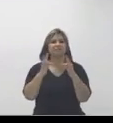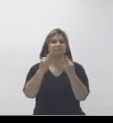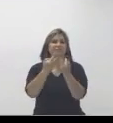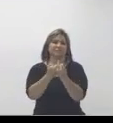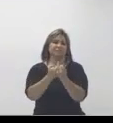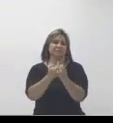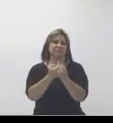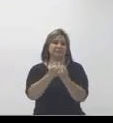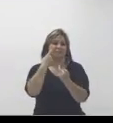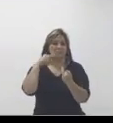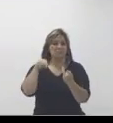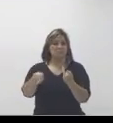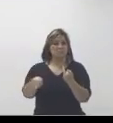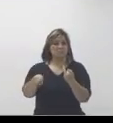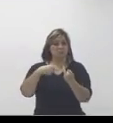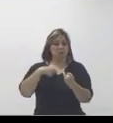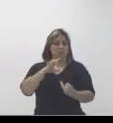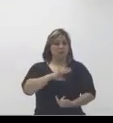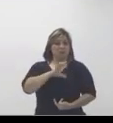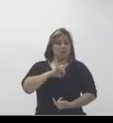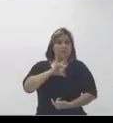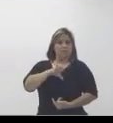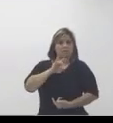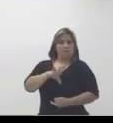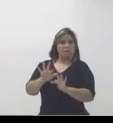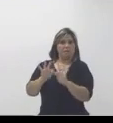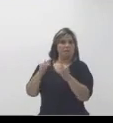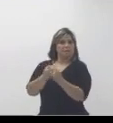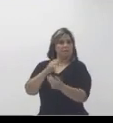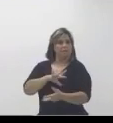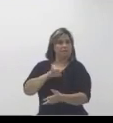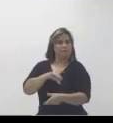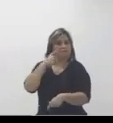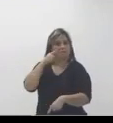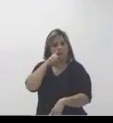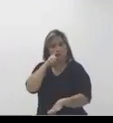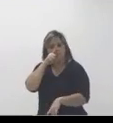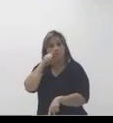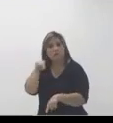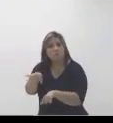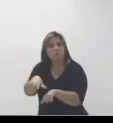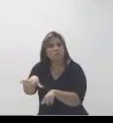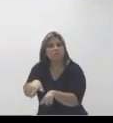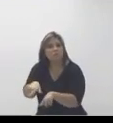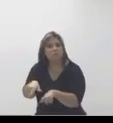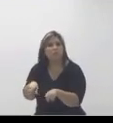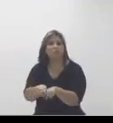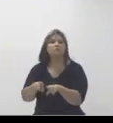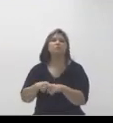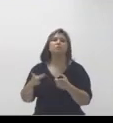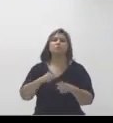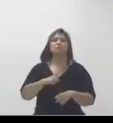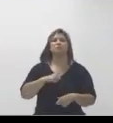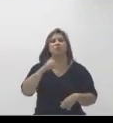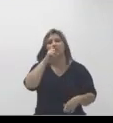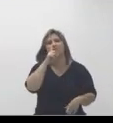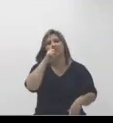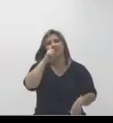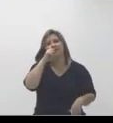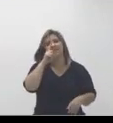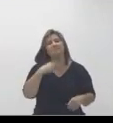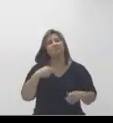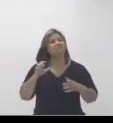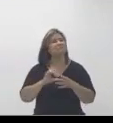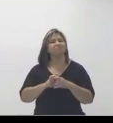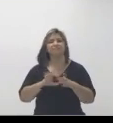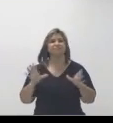ver aquilo como perigoso e então essa é uma solução é sair do isolamento da constituição do espírito que nós temos que está livre